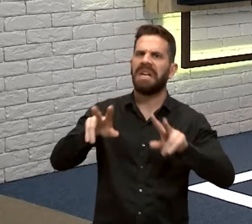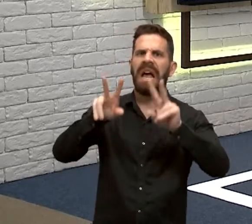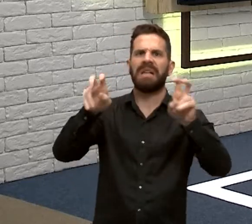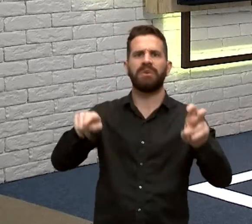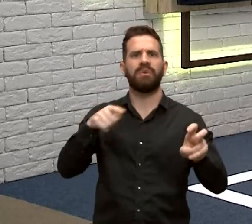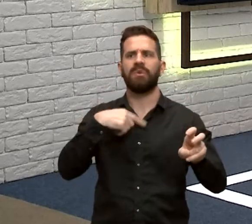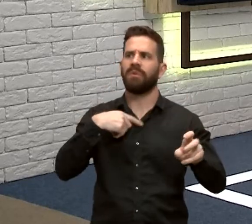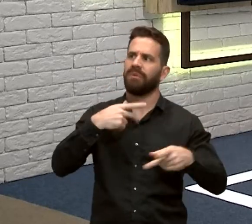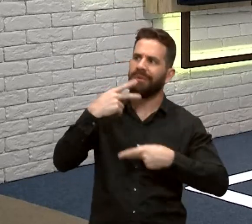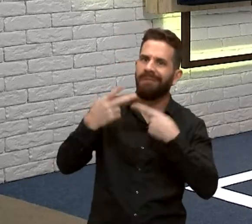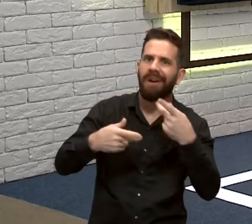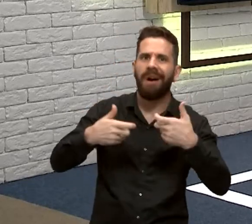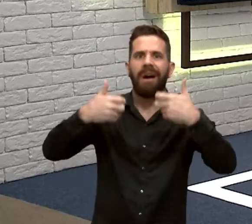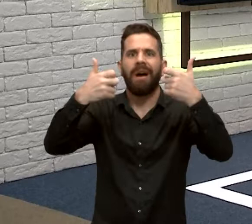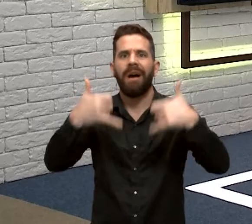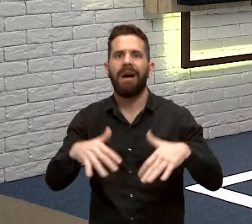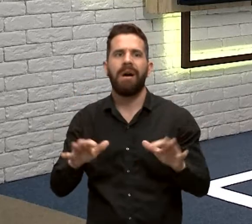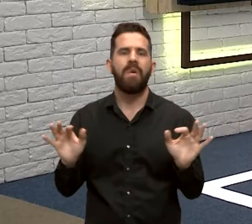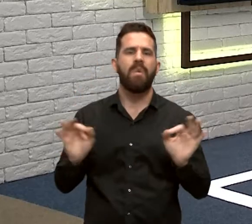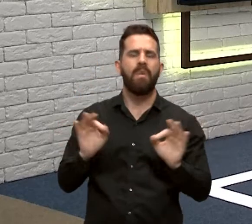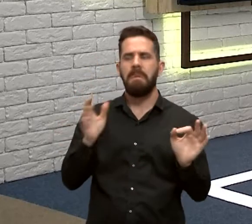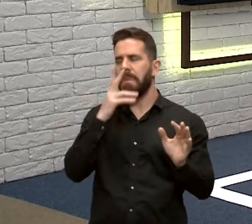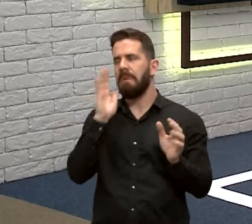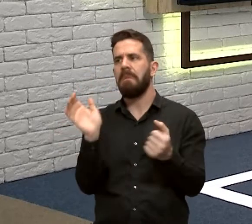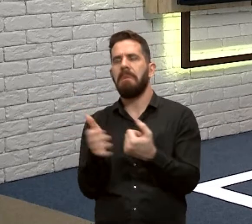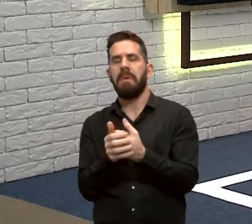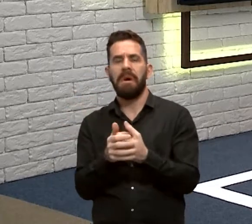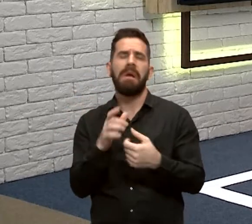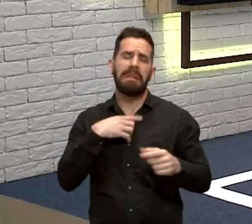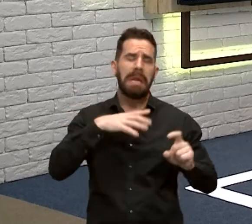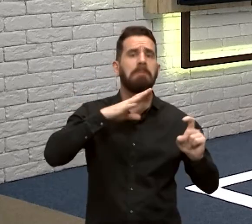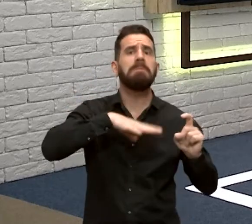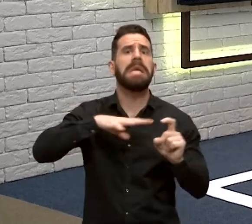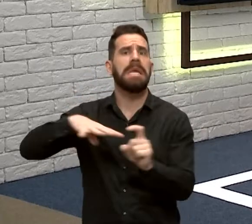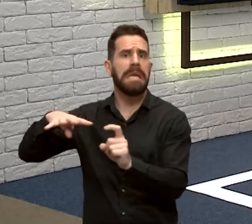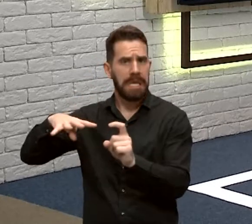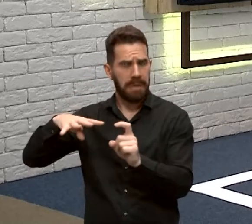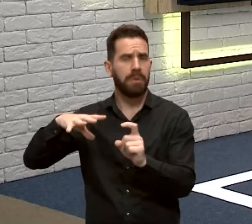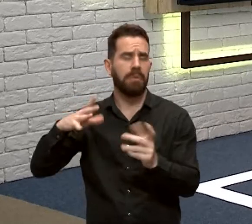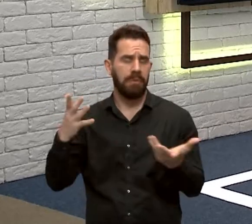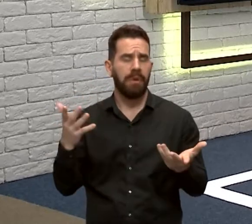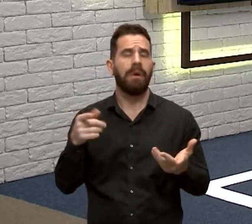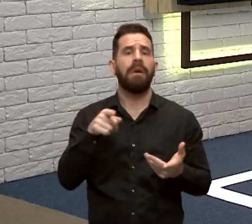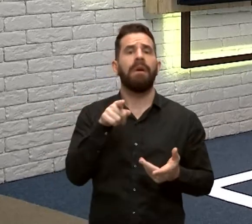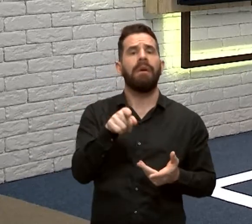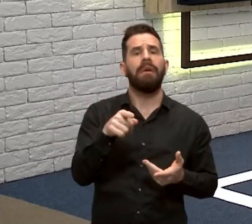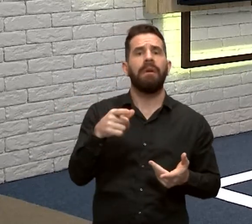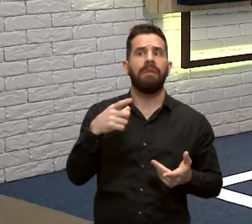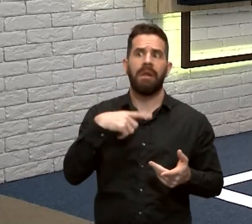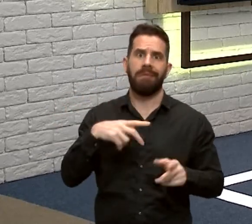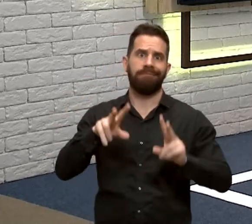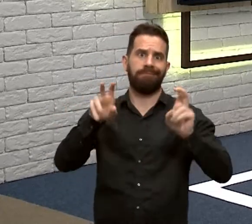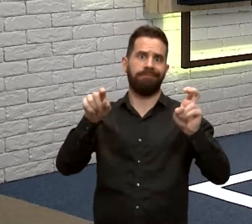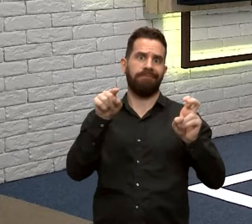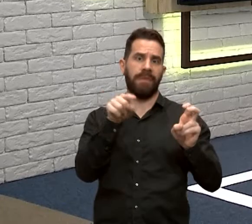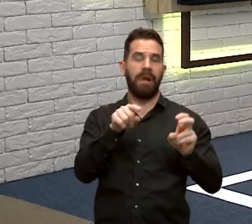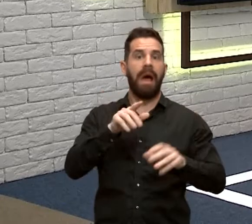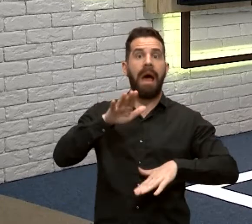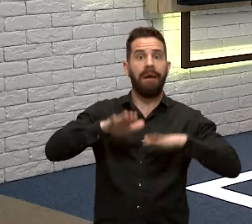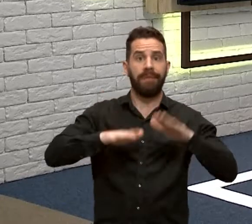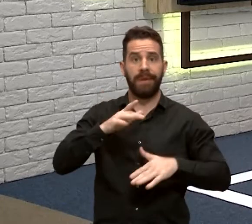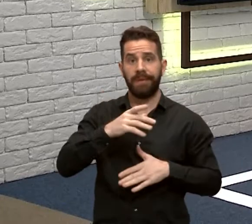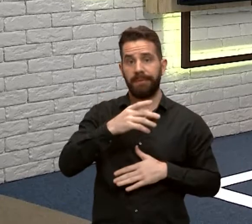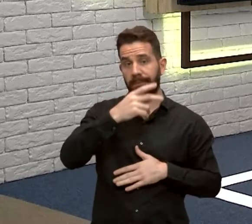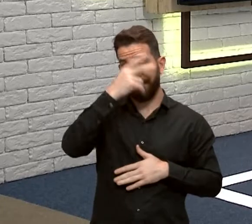e verdades aí ao redor dele, né? Entre eles está justamente esse de que quem quer realmente, quem tem a intenção